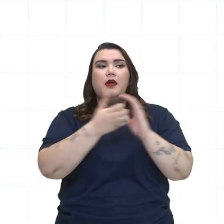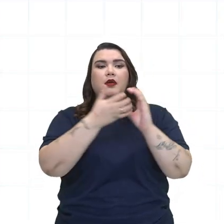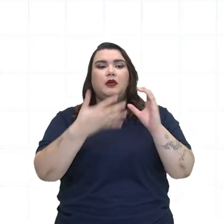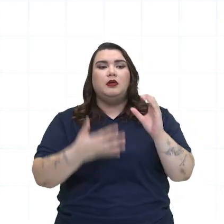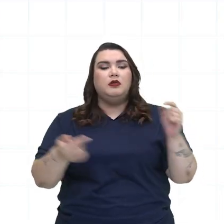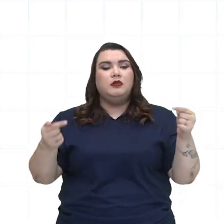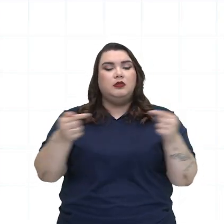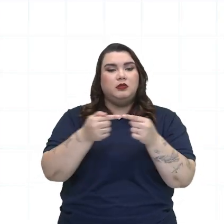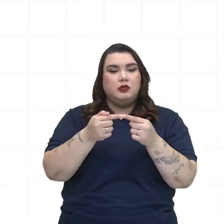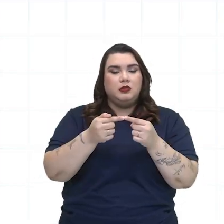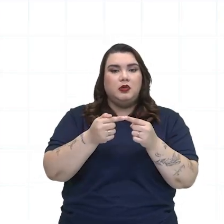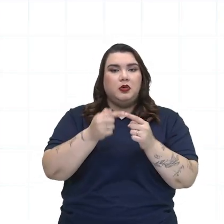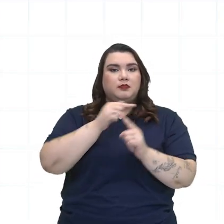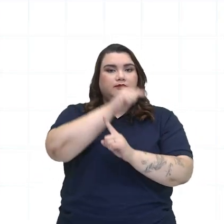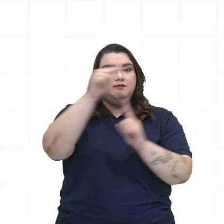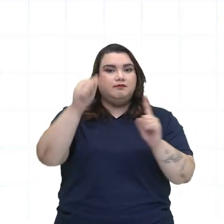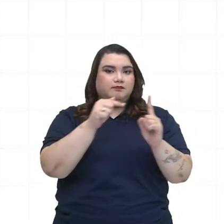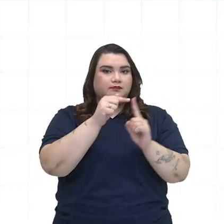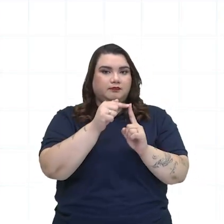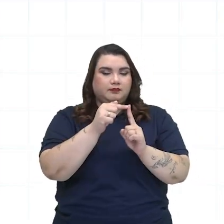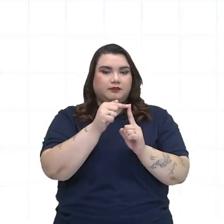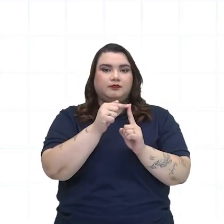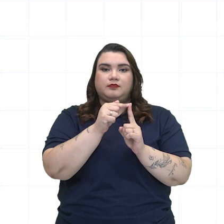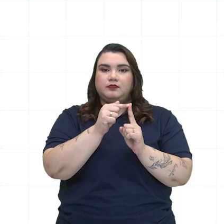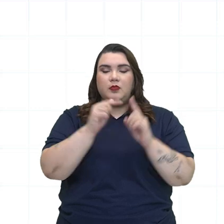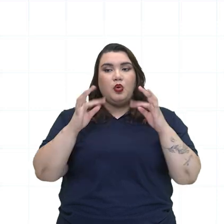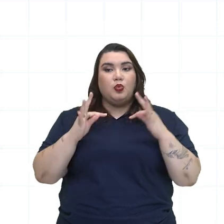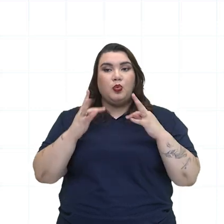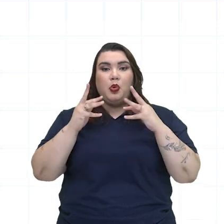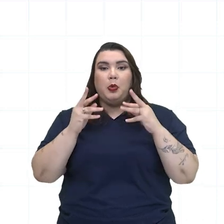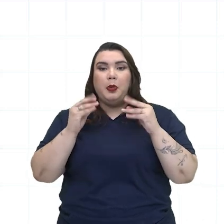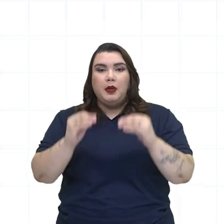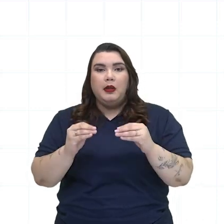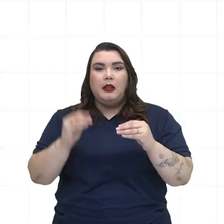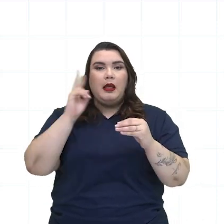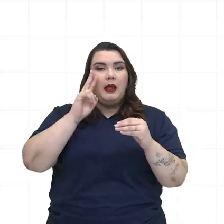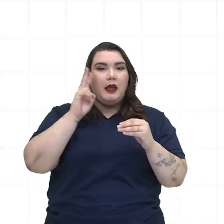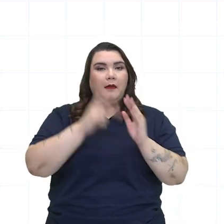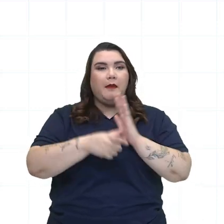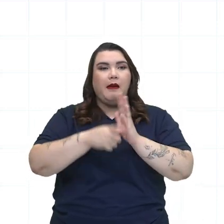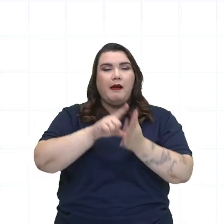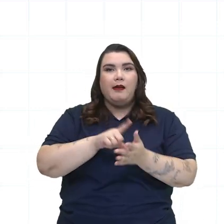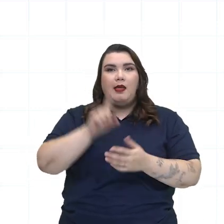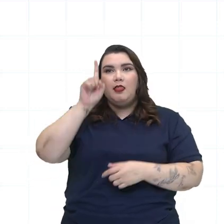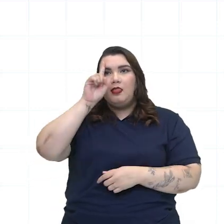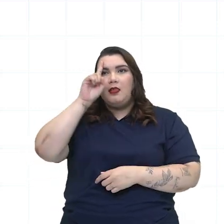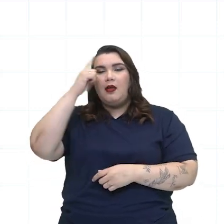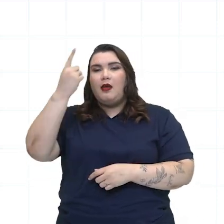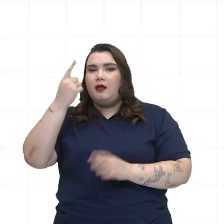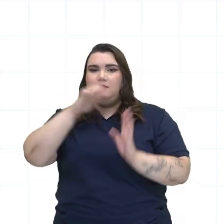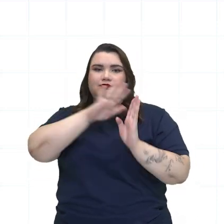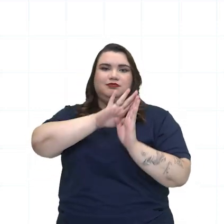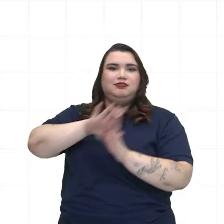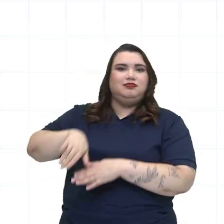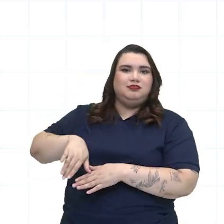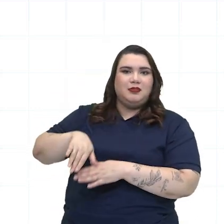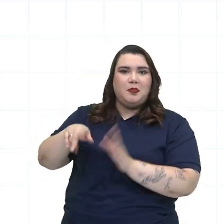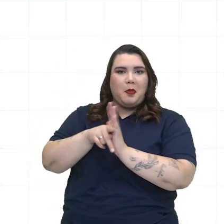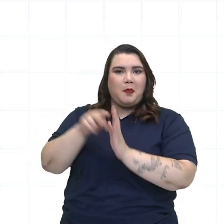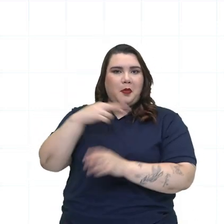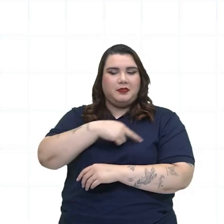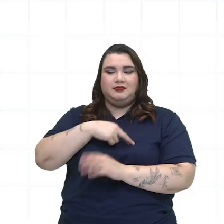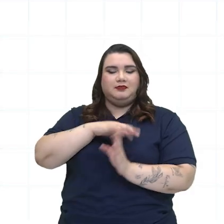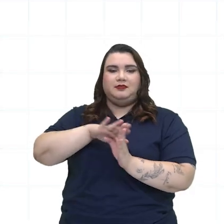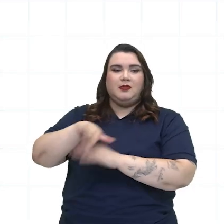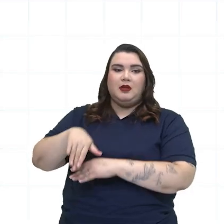lá. Objetividade. Toda aquela idealização do romantismo vai ladeira abaixo. O realismo, ele é